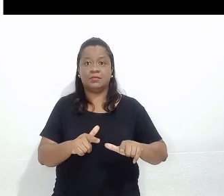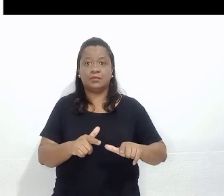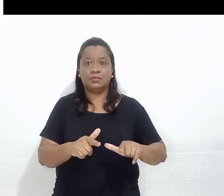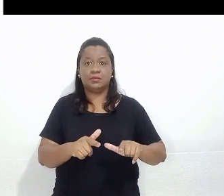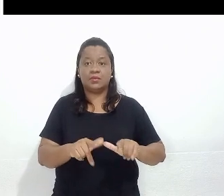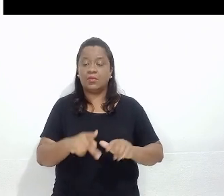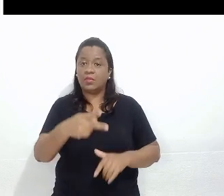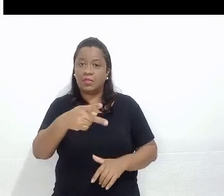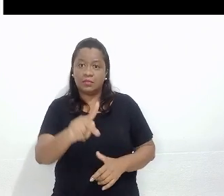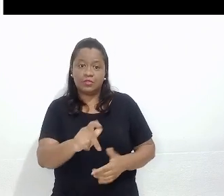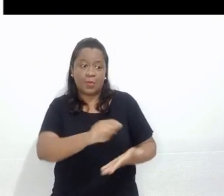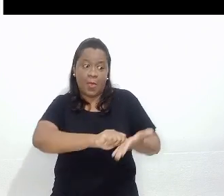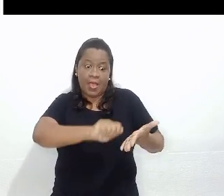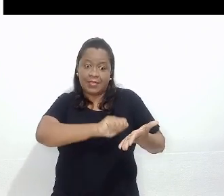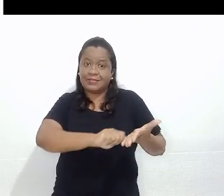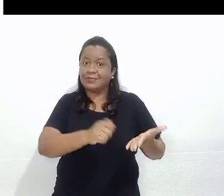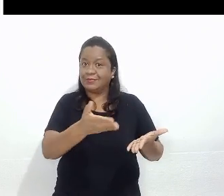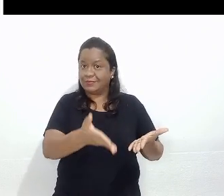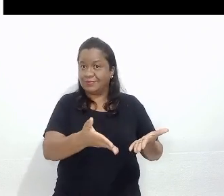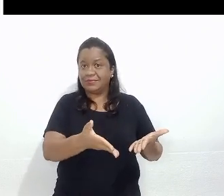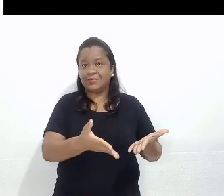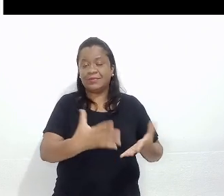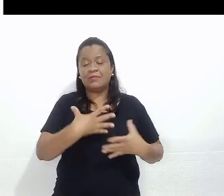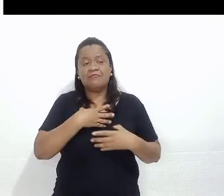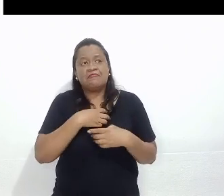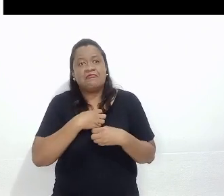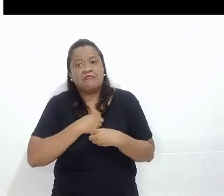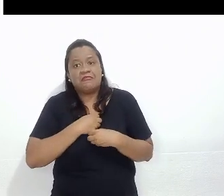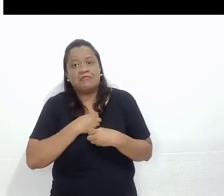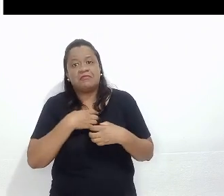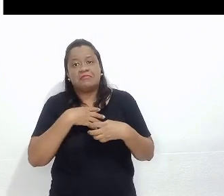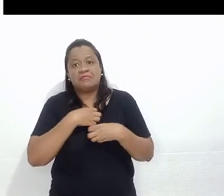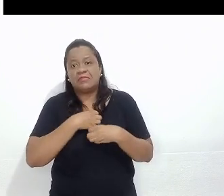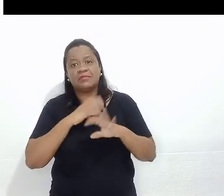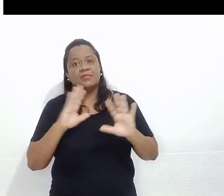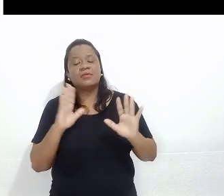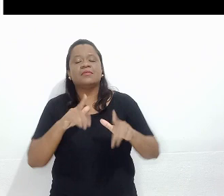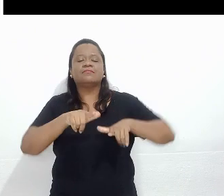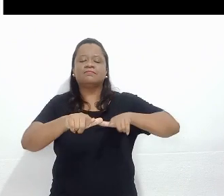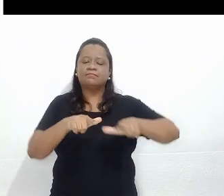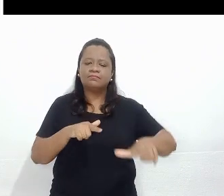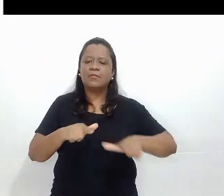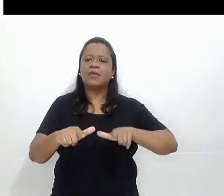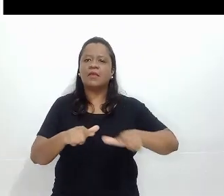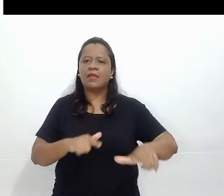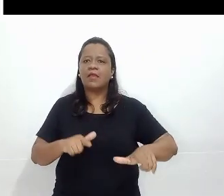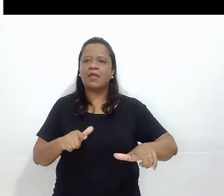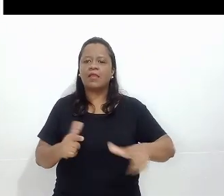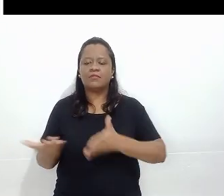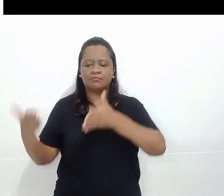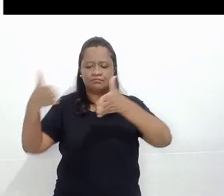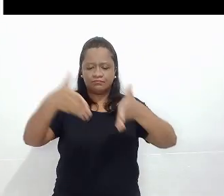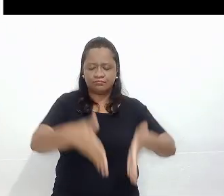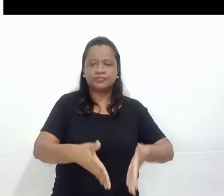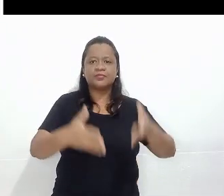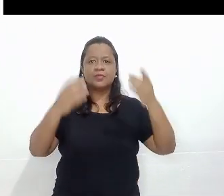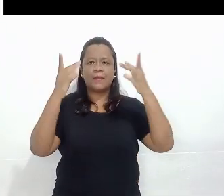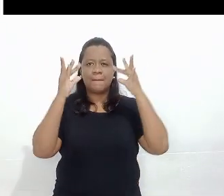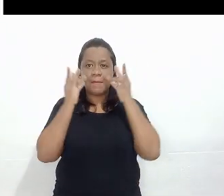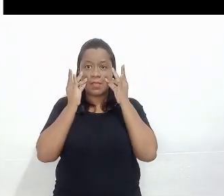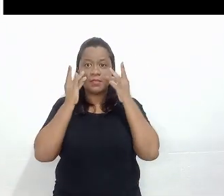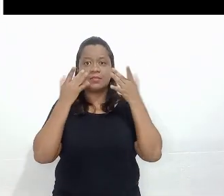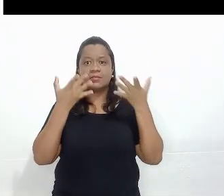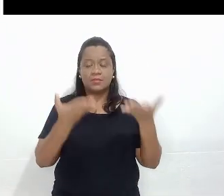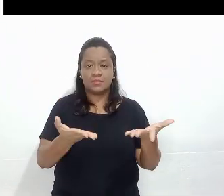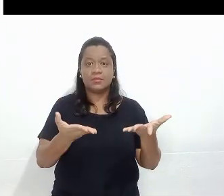com o resultado final. Então não se frustre, trabalhe e esteja presente em cada etapa desse filme. Tá?